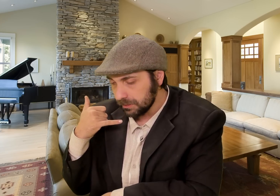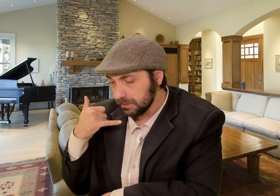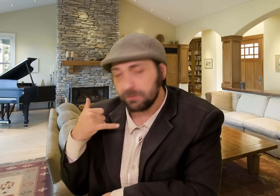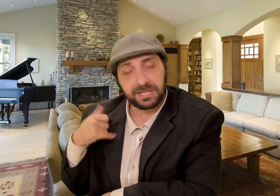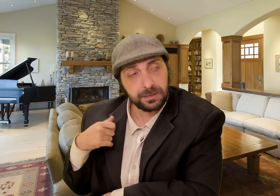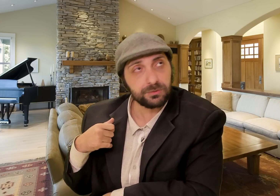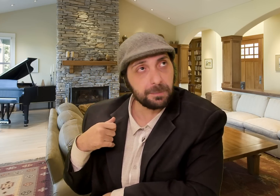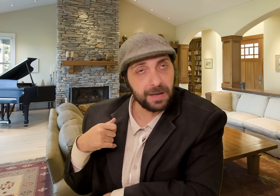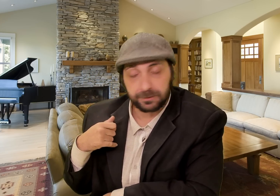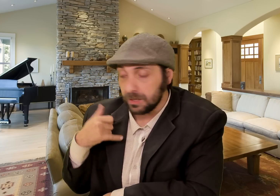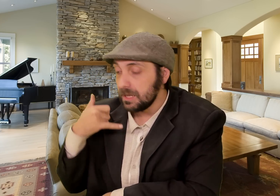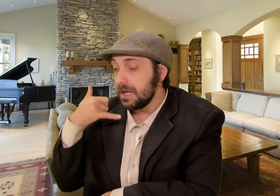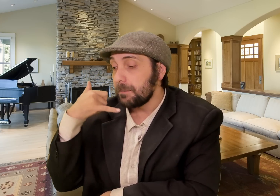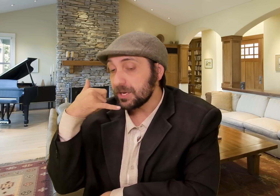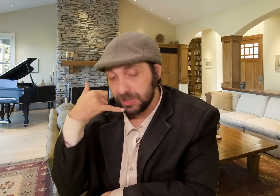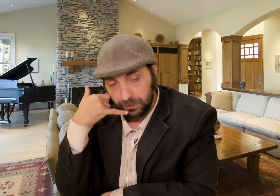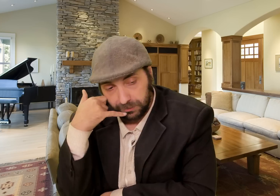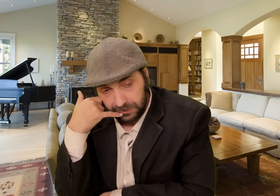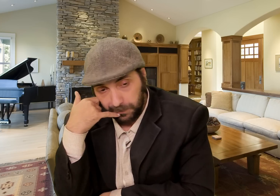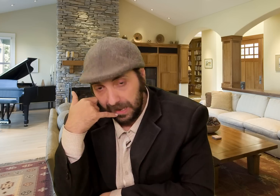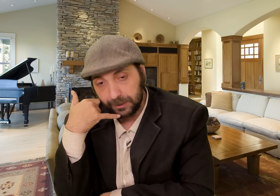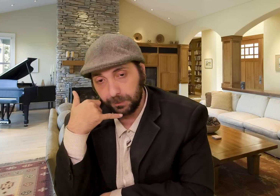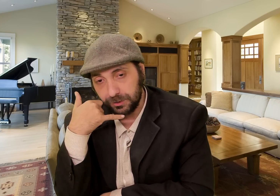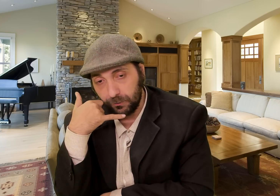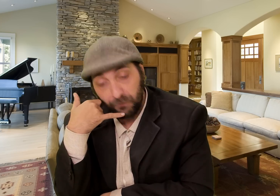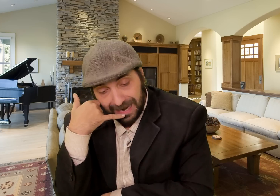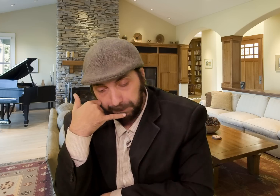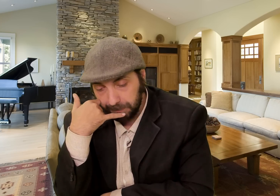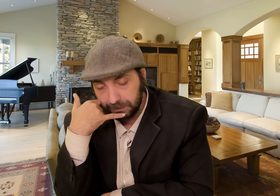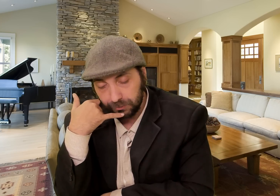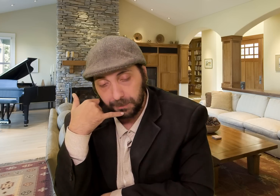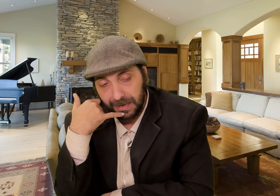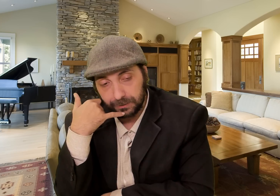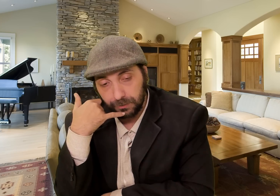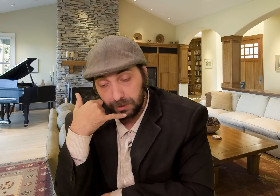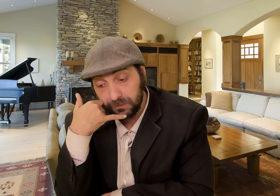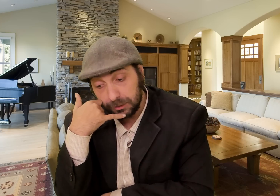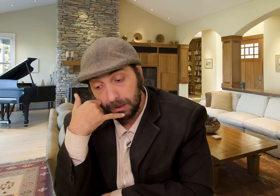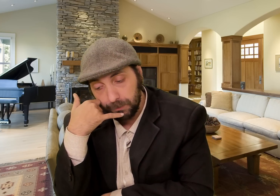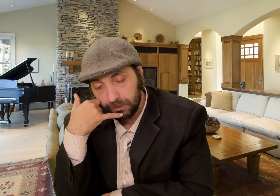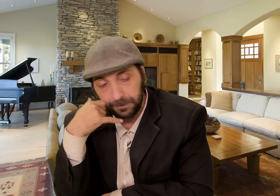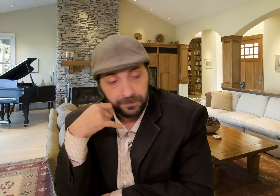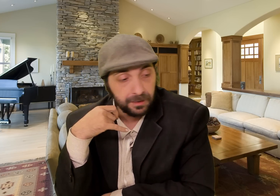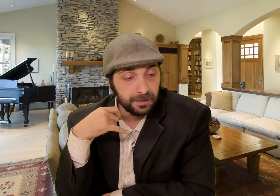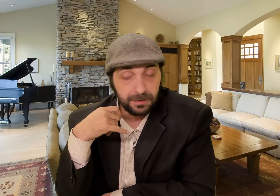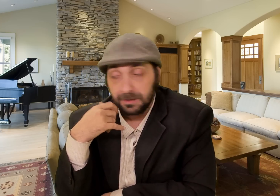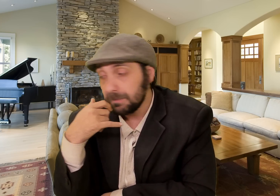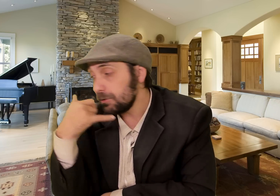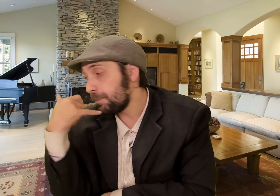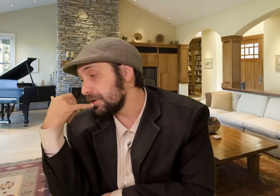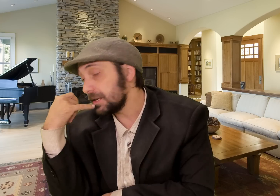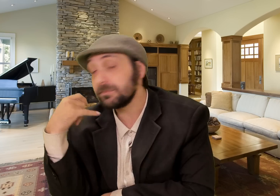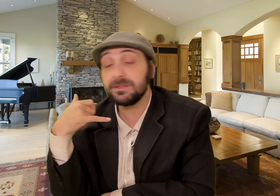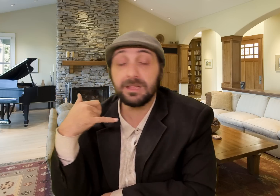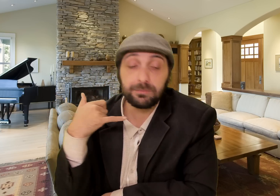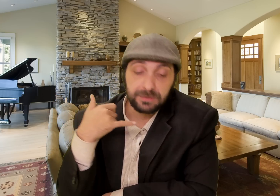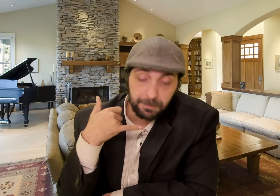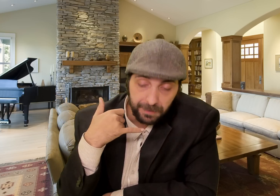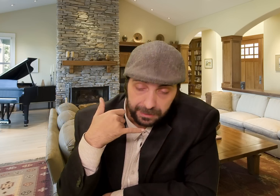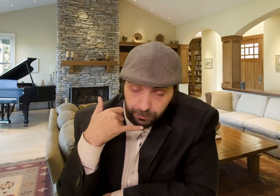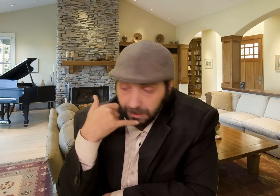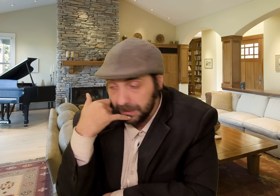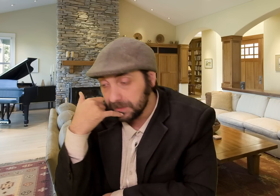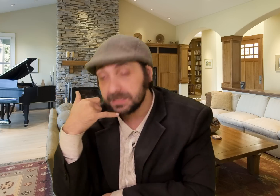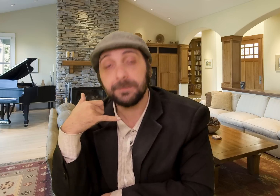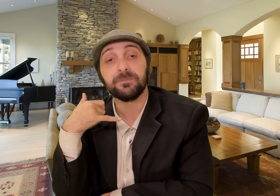não sei que não tem pacto Pacheco não tem pacto fala para mim que não tem pacto eu quero ouvir da sua boca mas não posso não